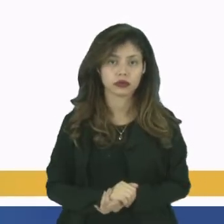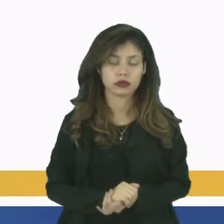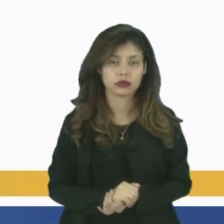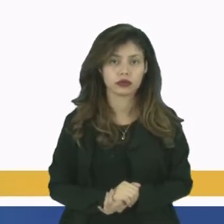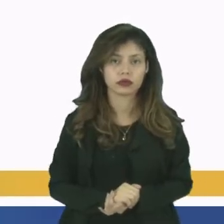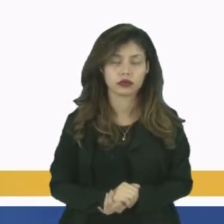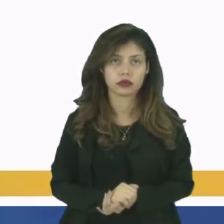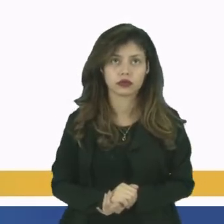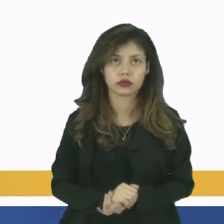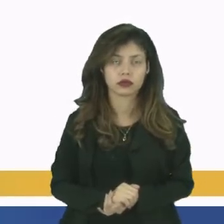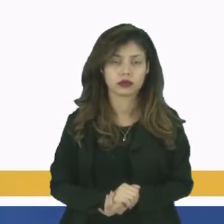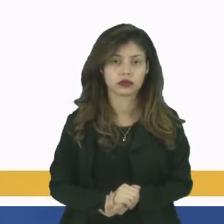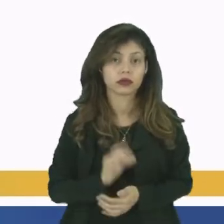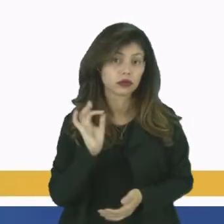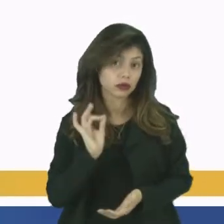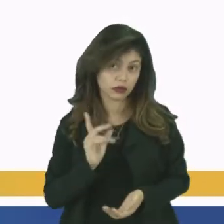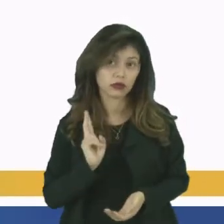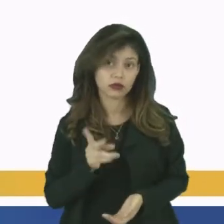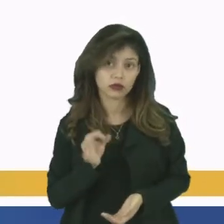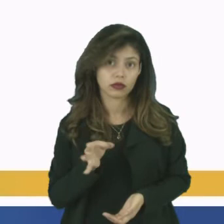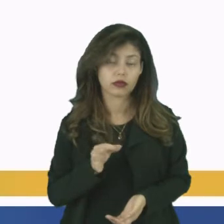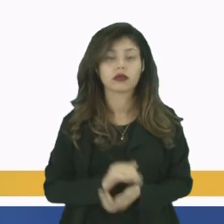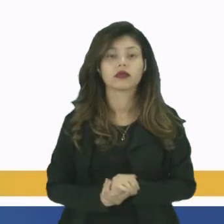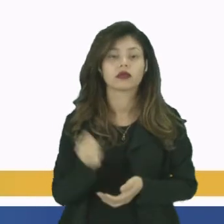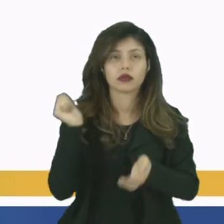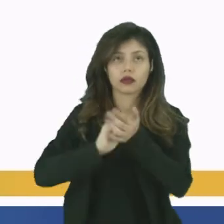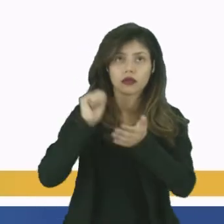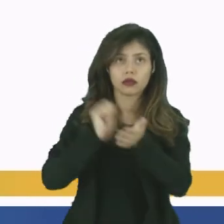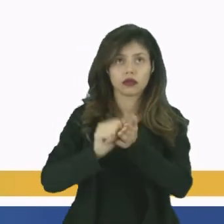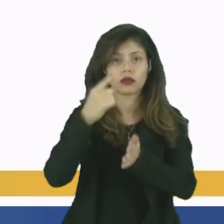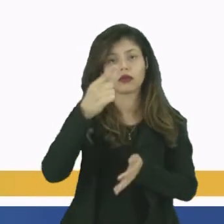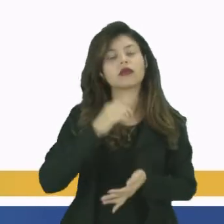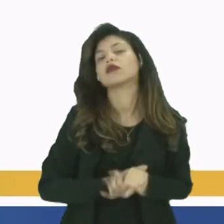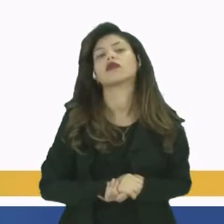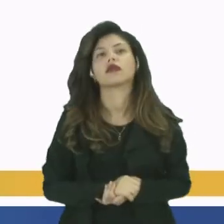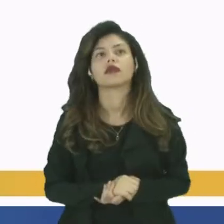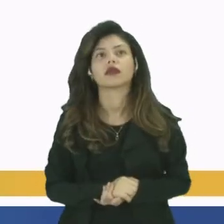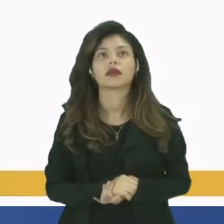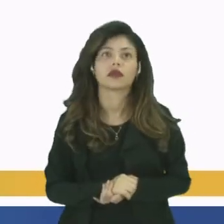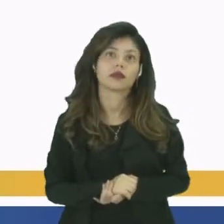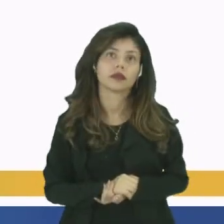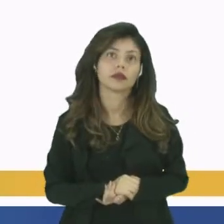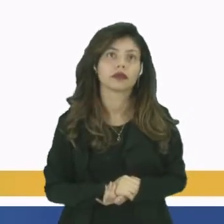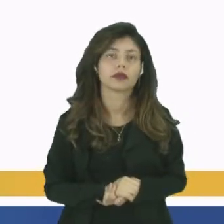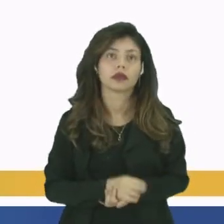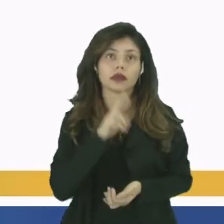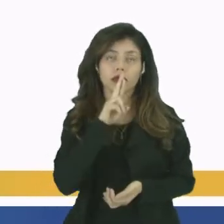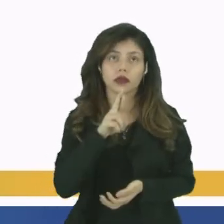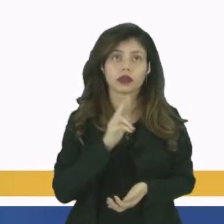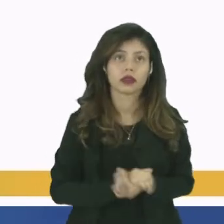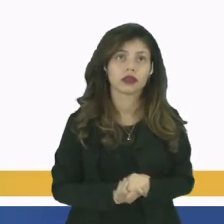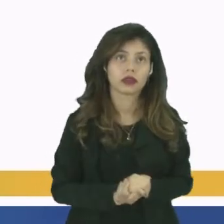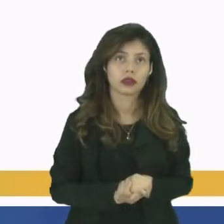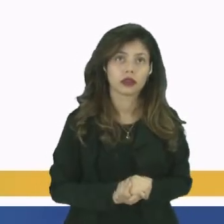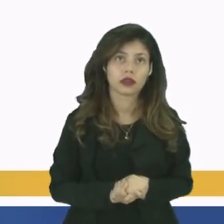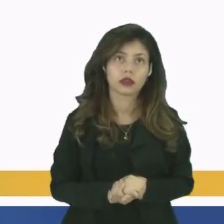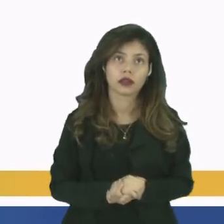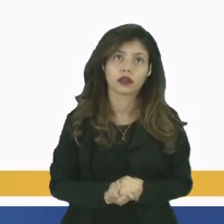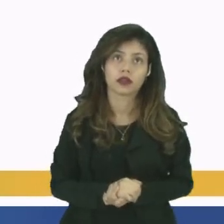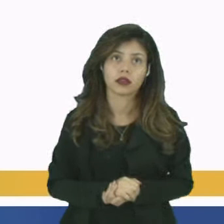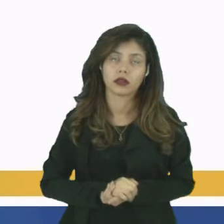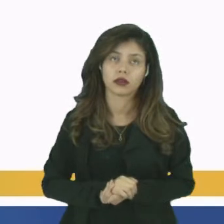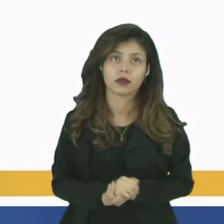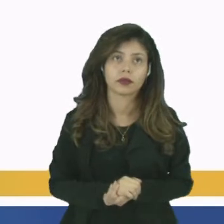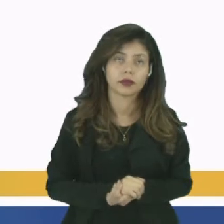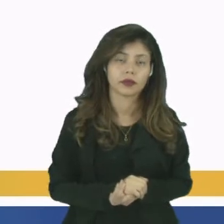mesmo elemento, certo? Então, é o que está escrito ali. Então, ficará da seguinte forma a resolução. O determinante de A